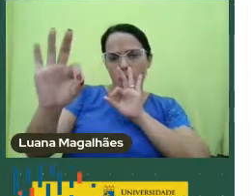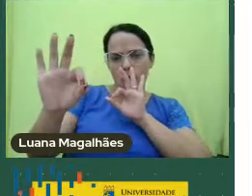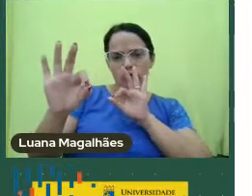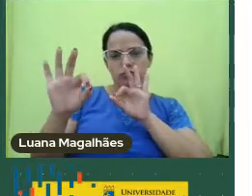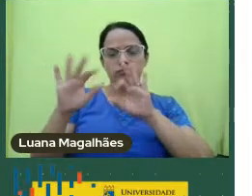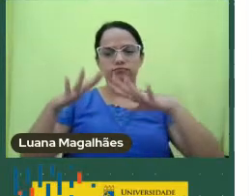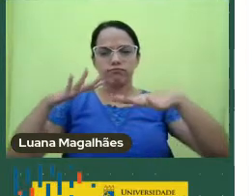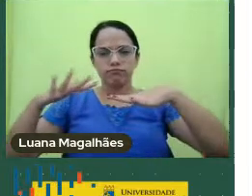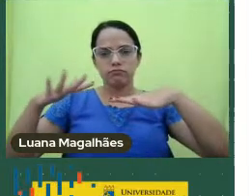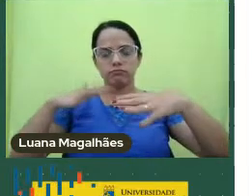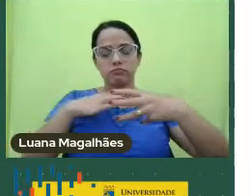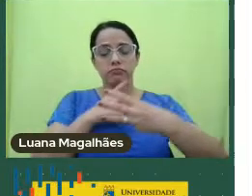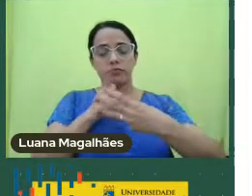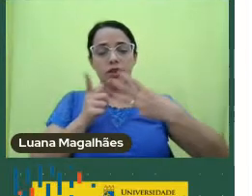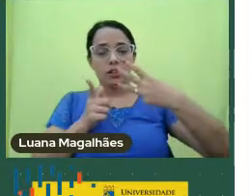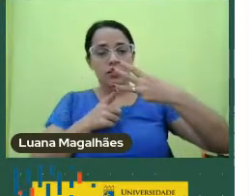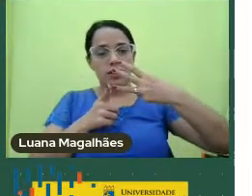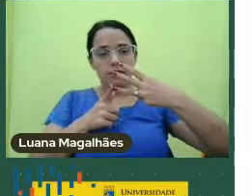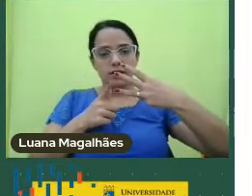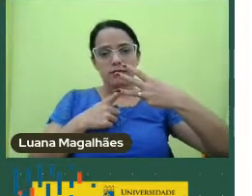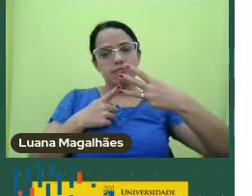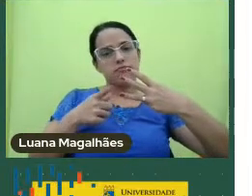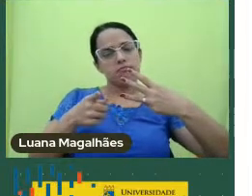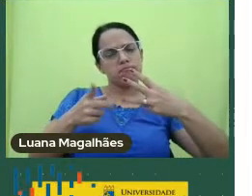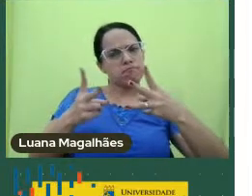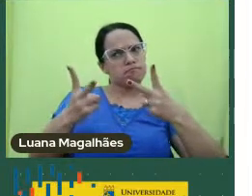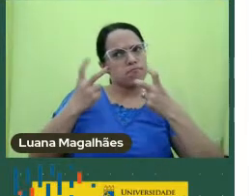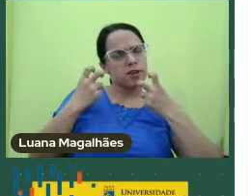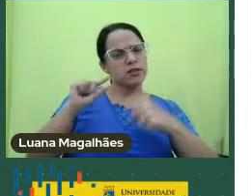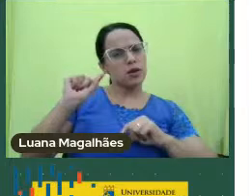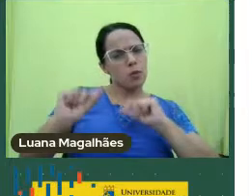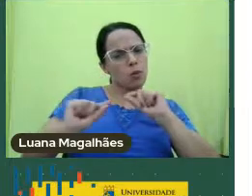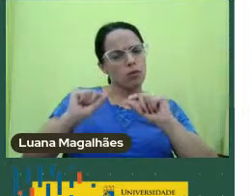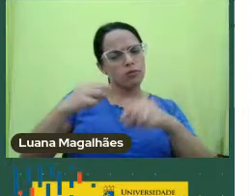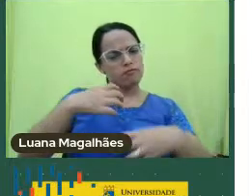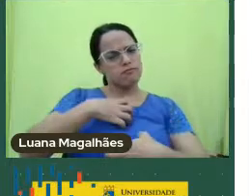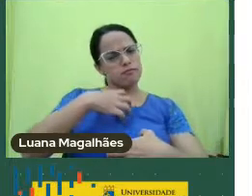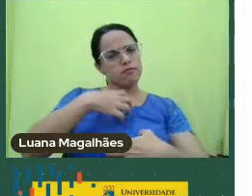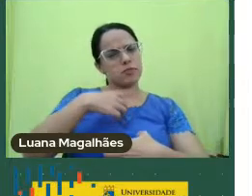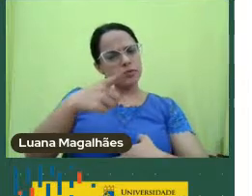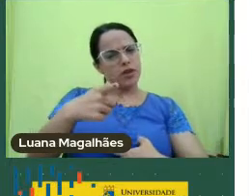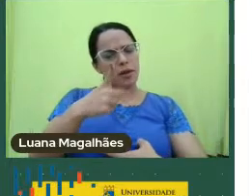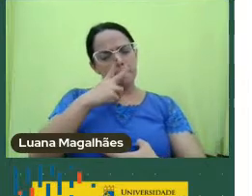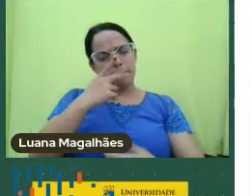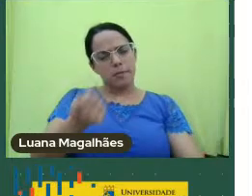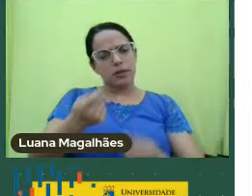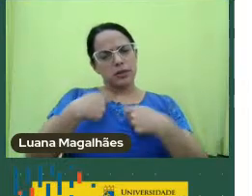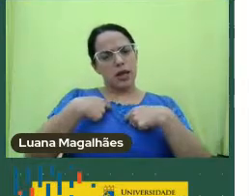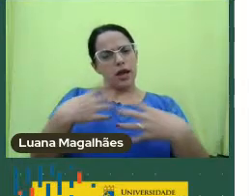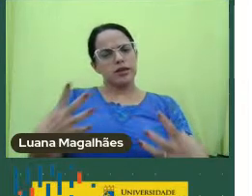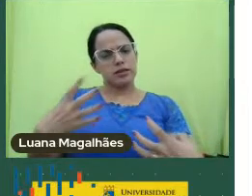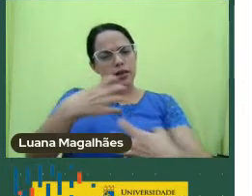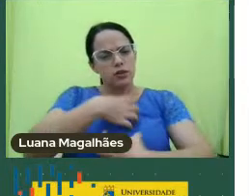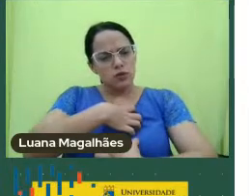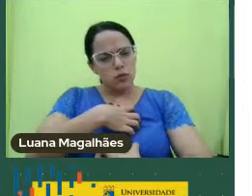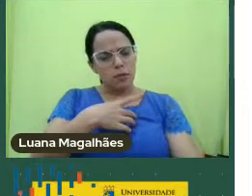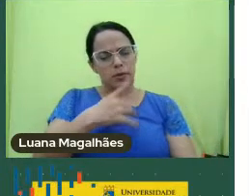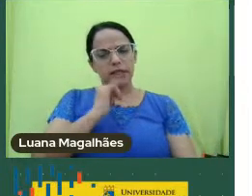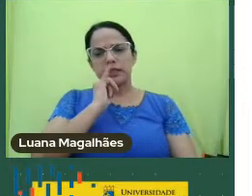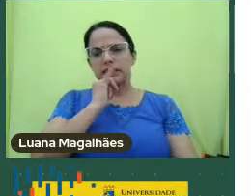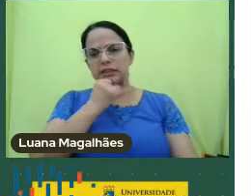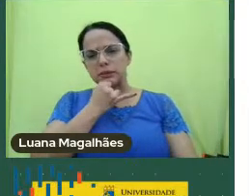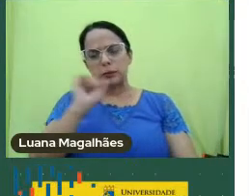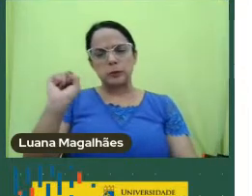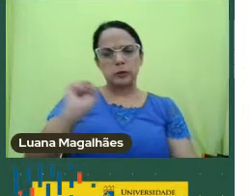nível da interpretação. E eu já falo, isso é uma imagem que denota um sentimento triste ou de revolta